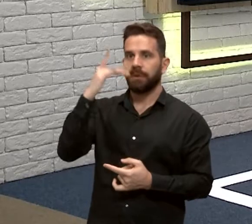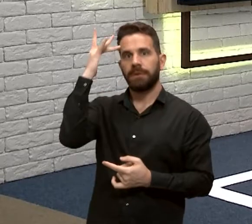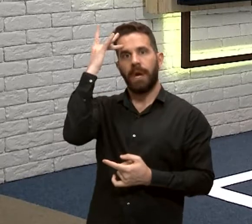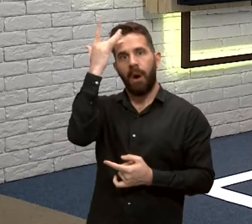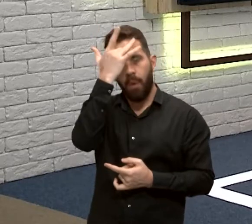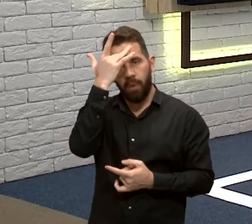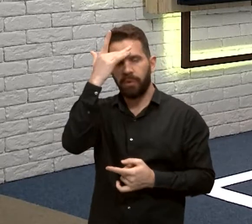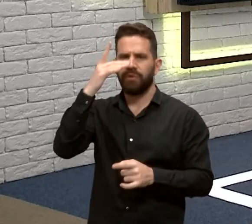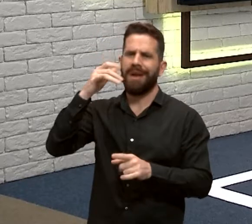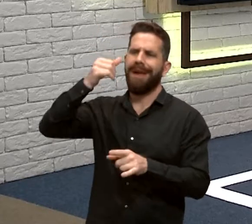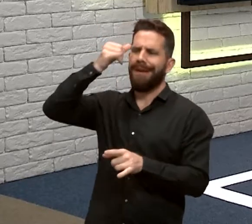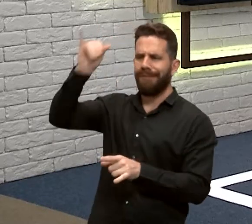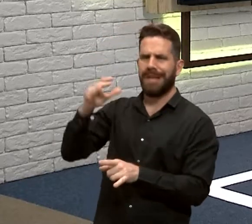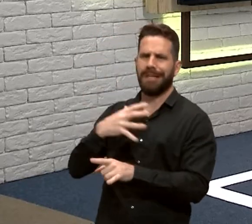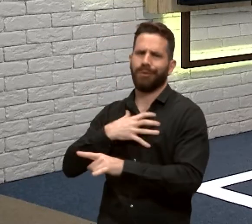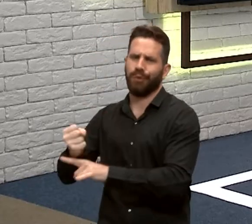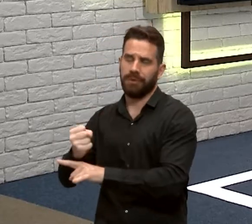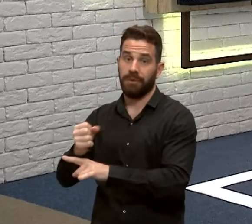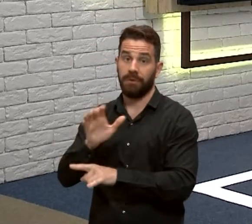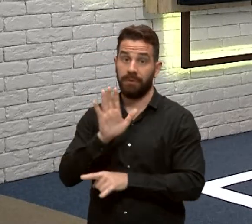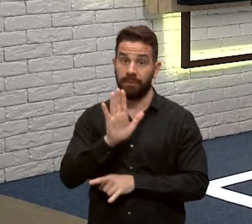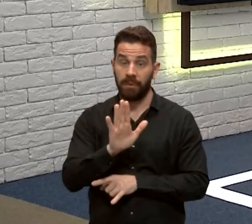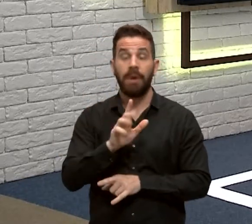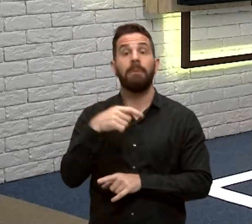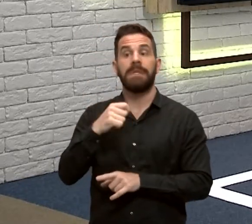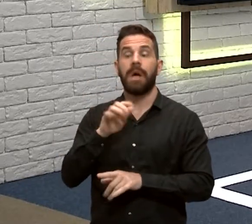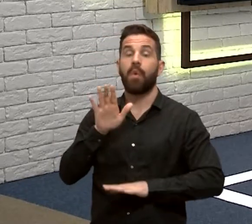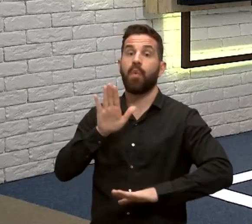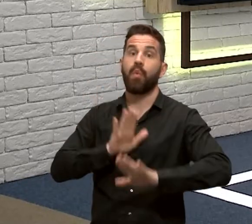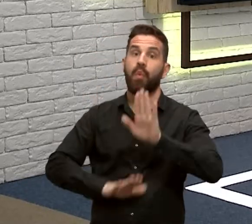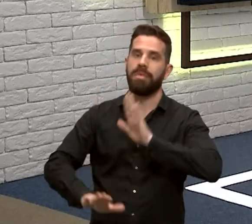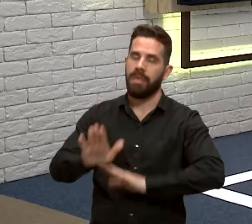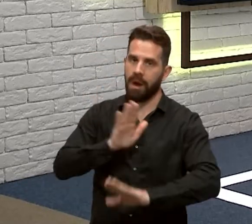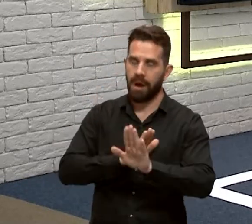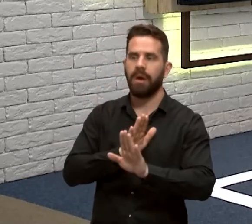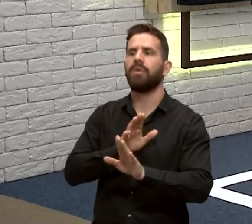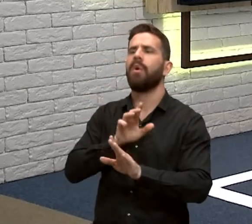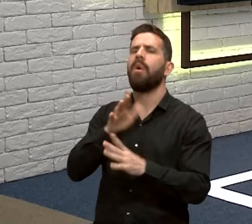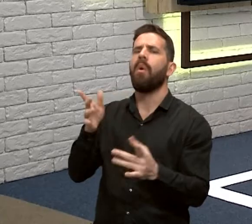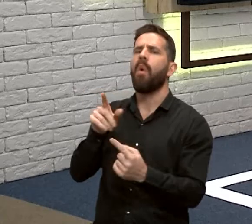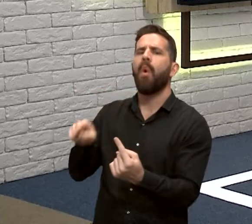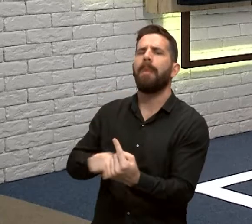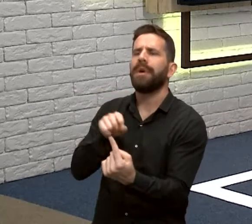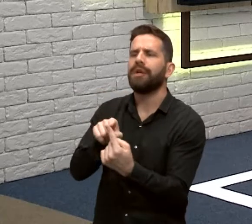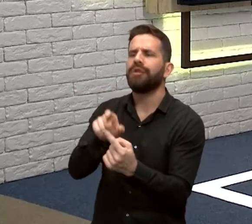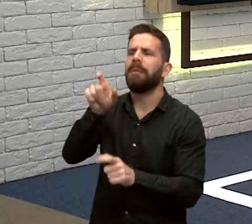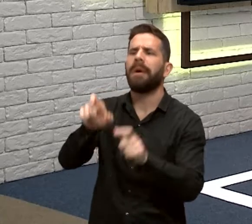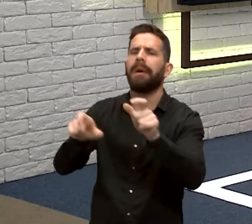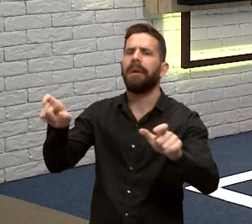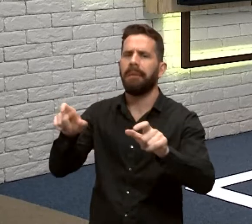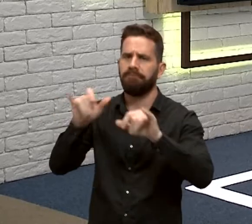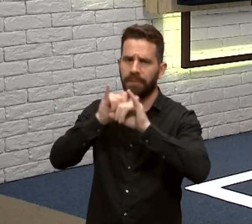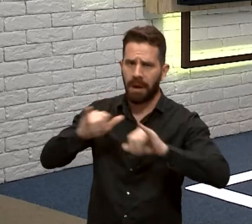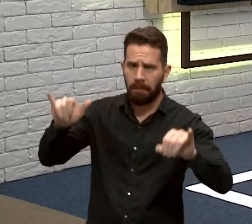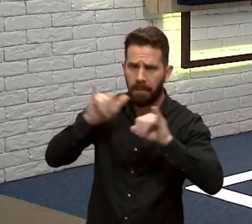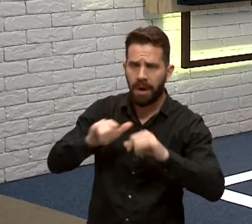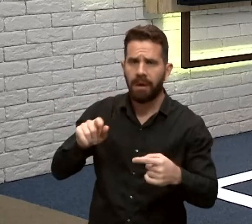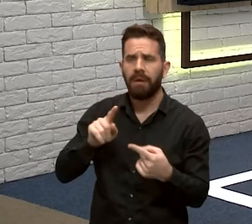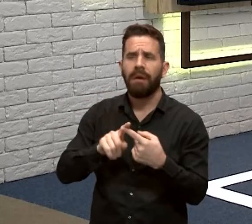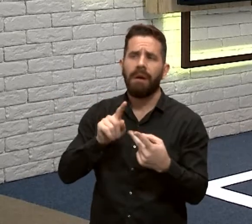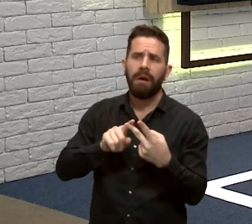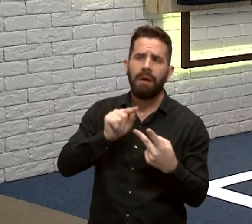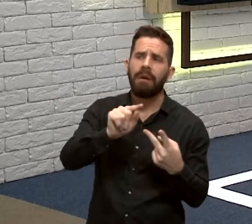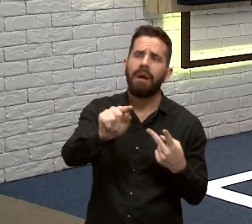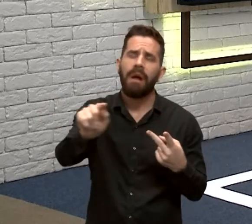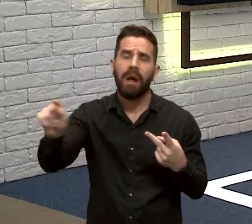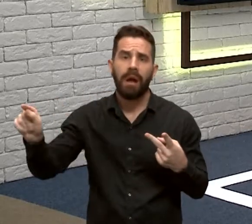muito cuidado a quem se direciona a campanha, quem é que vai ouvir as informações e o que vai acontecer com a